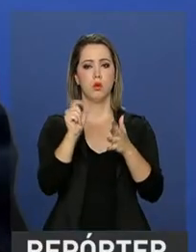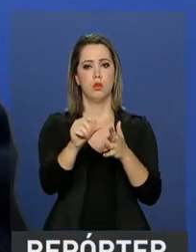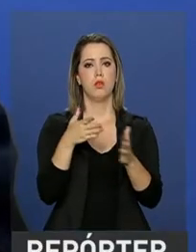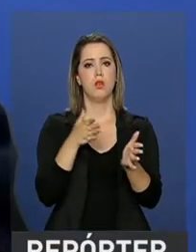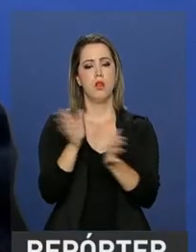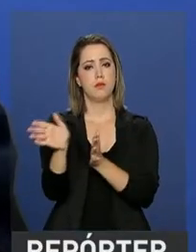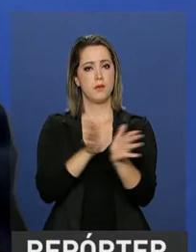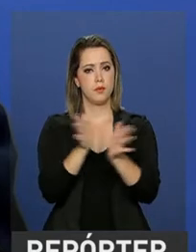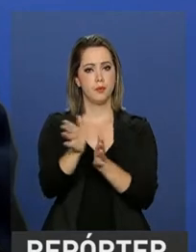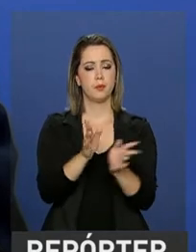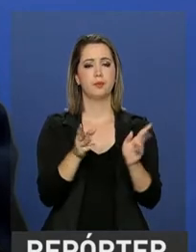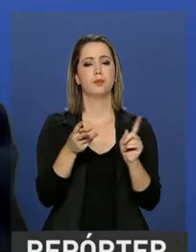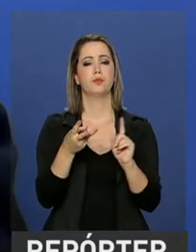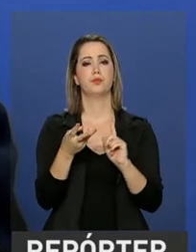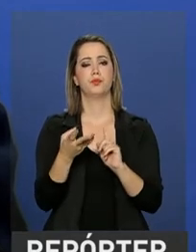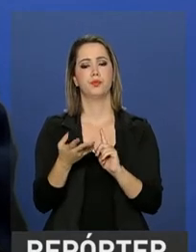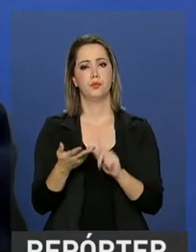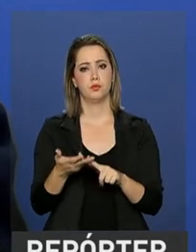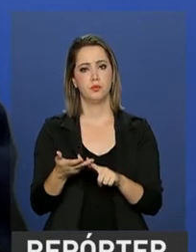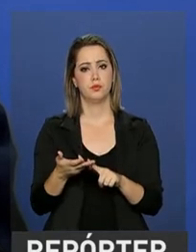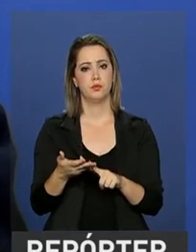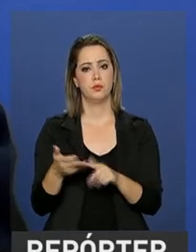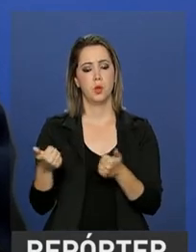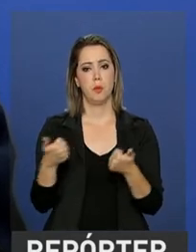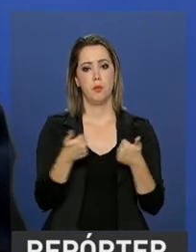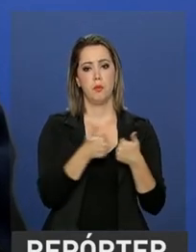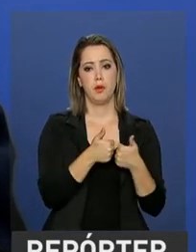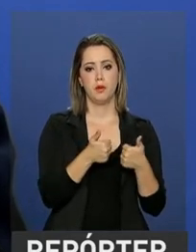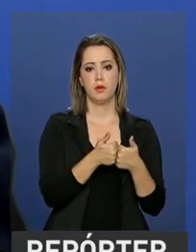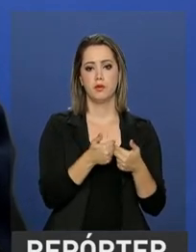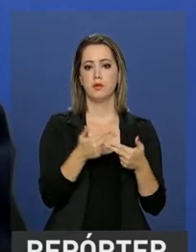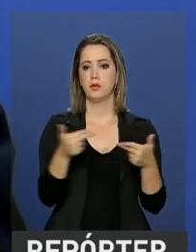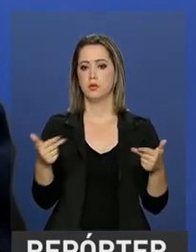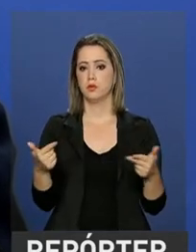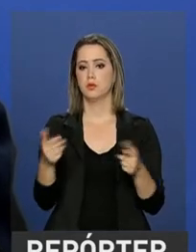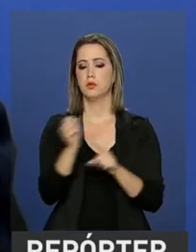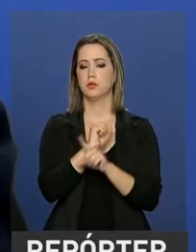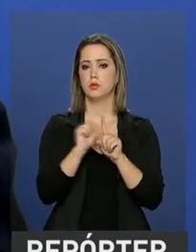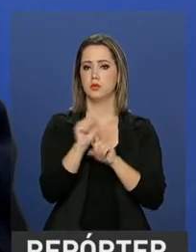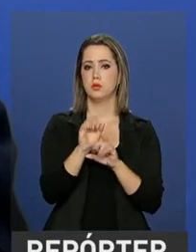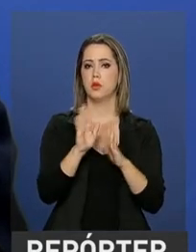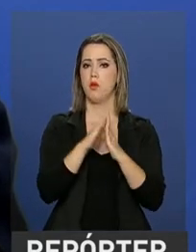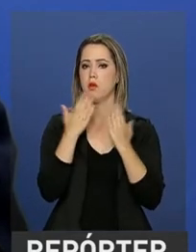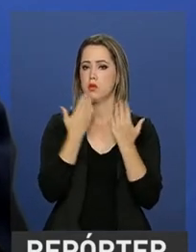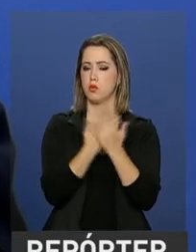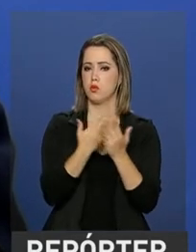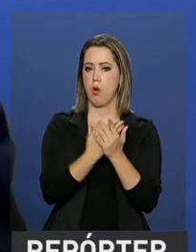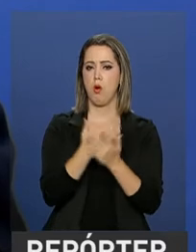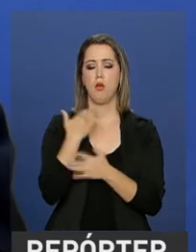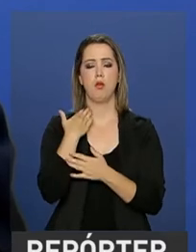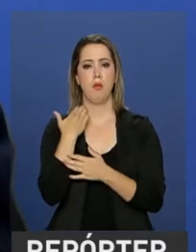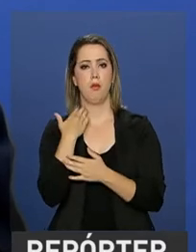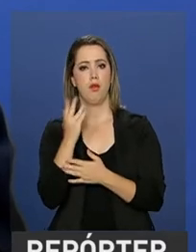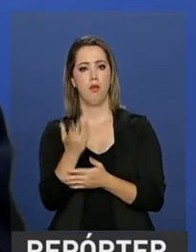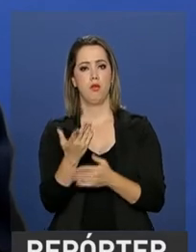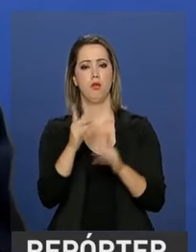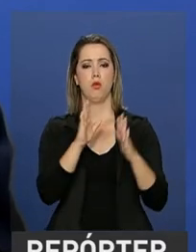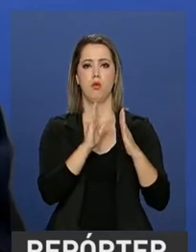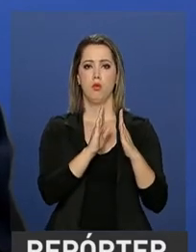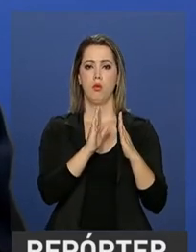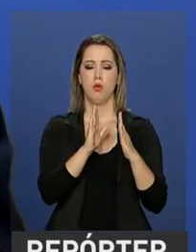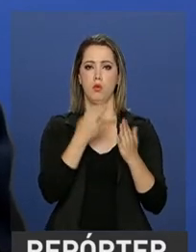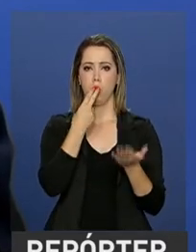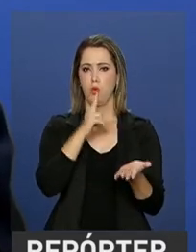acessibilidade critérios com proximidade aos equipamentos sociais nas escolas a os bancos aos postos de